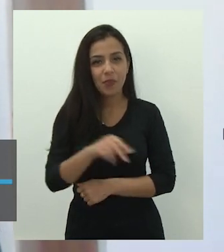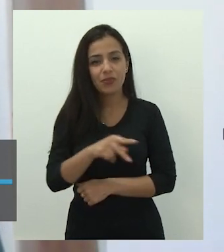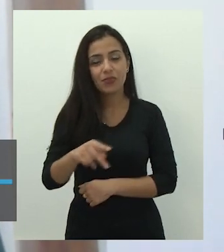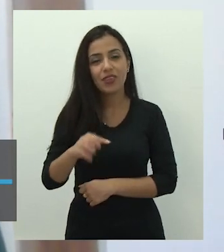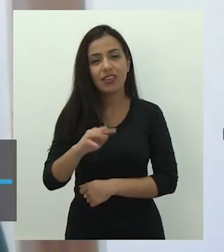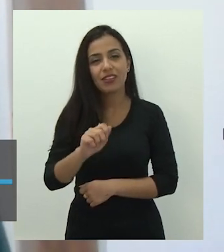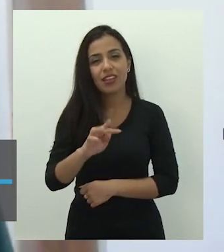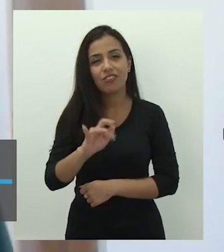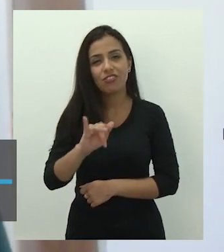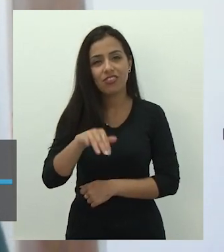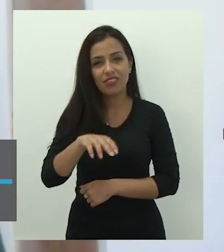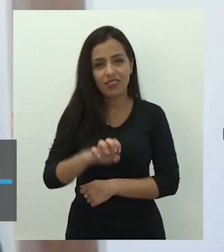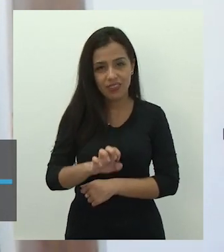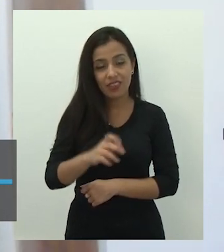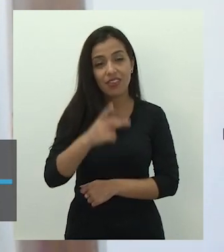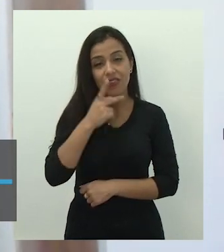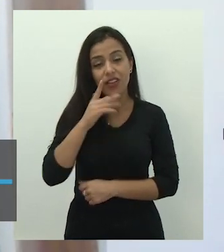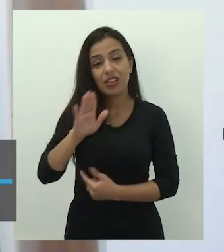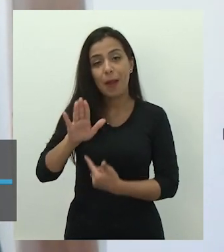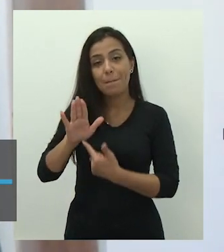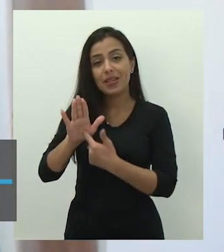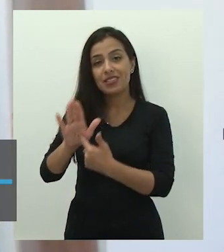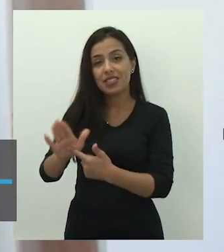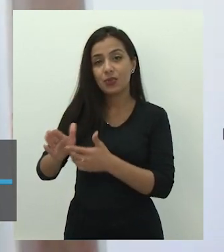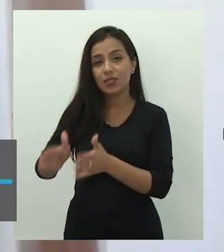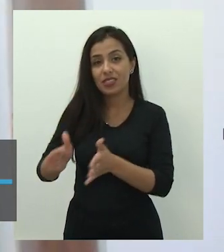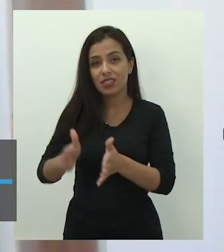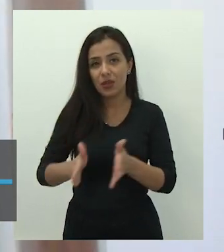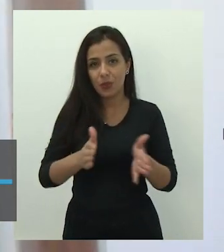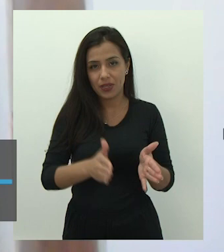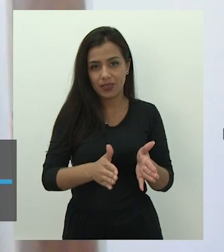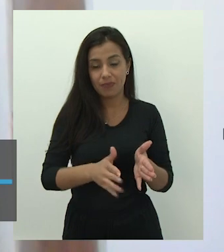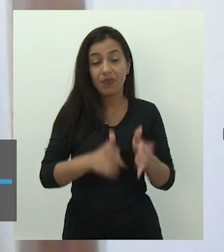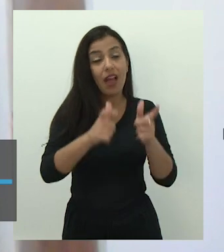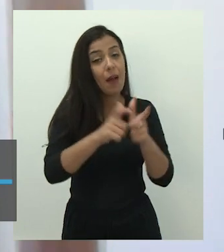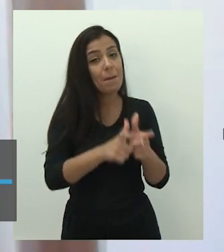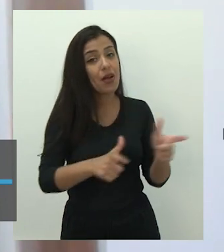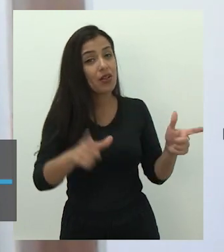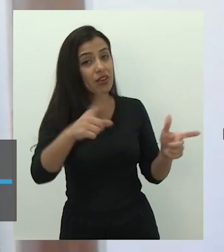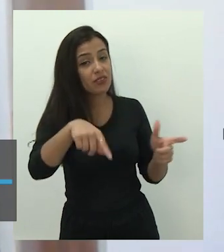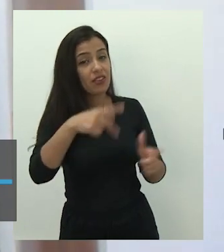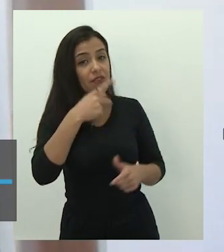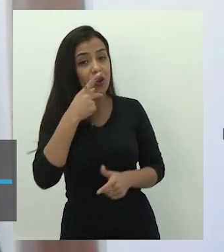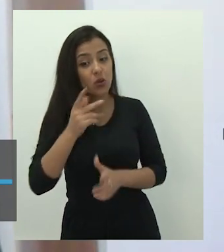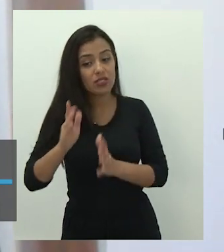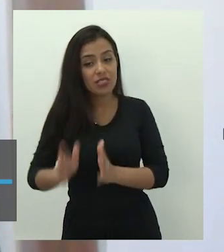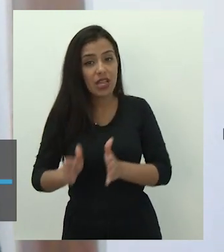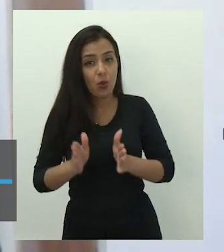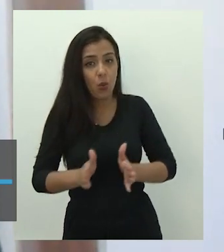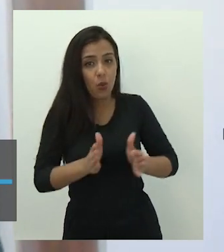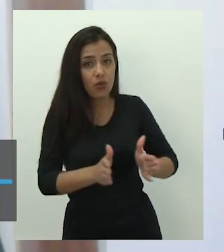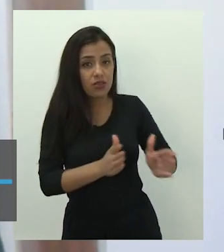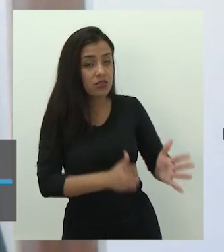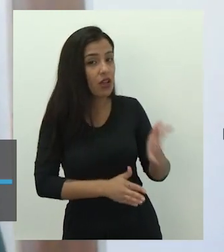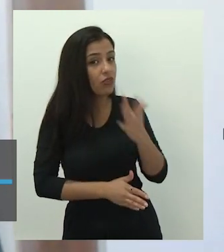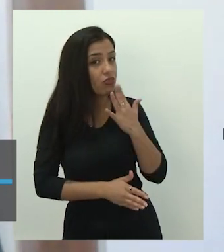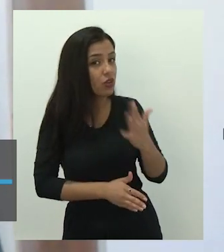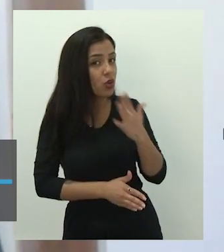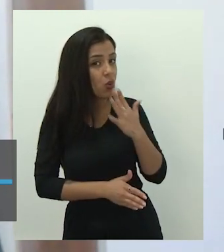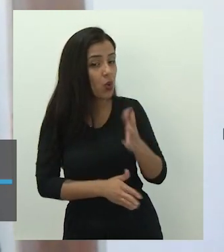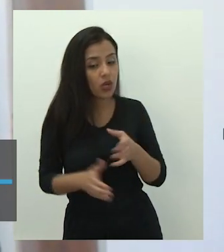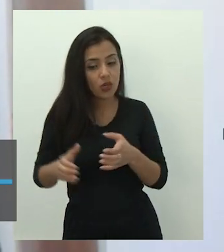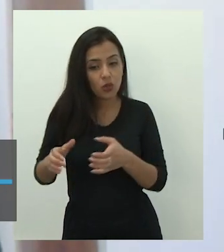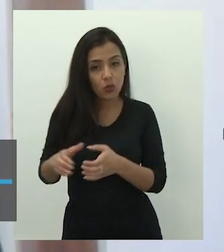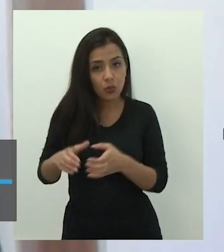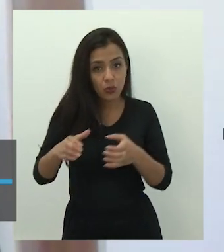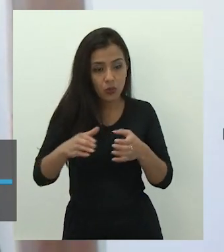apresentando sequências. A maioria de vocês falaram em duas coisas. Sequências de cores e agrupamentos. Então, eu vou falar